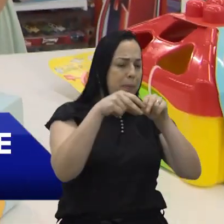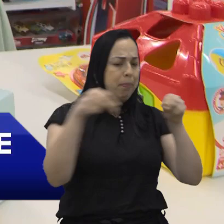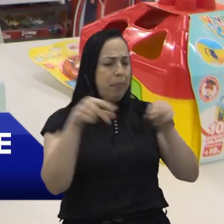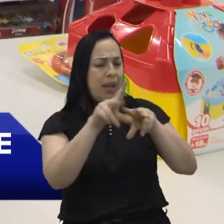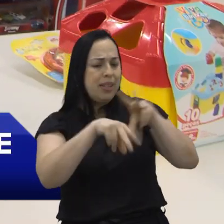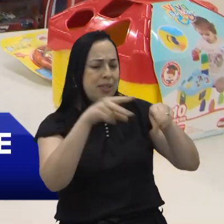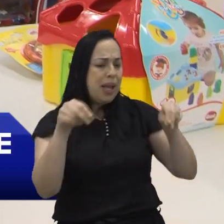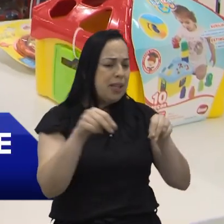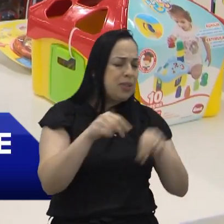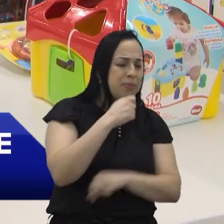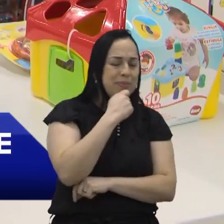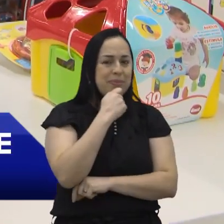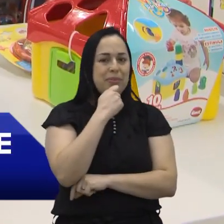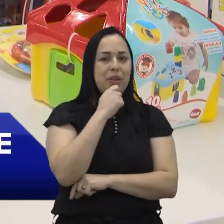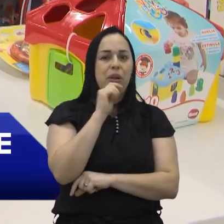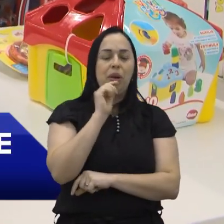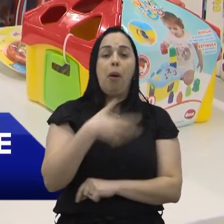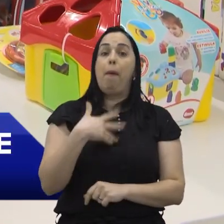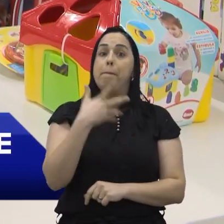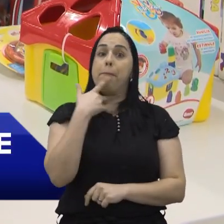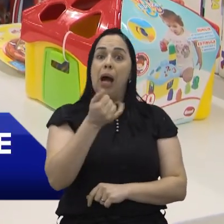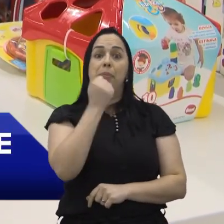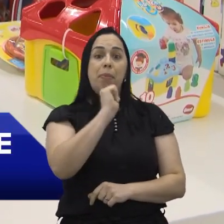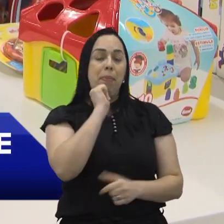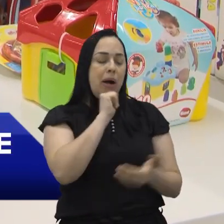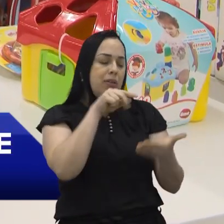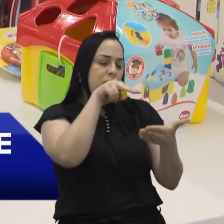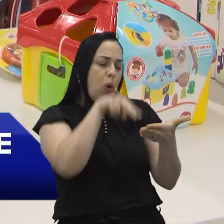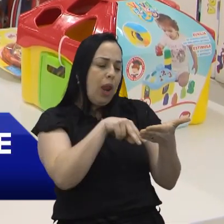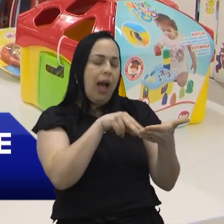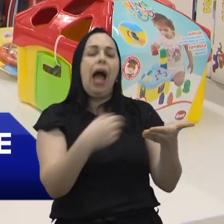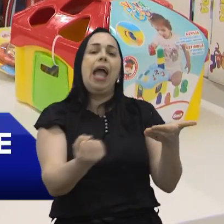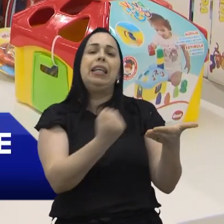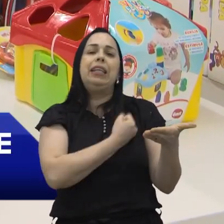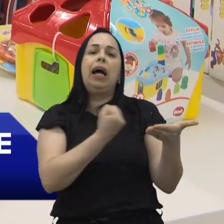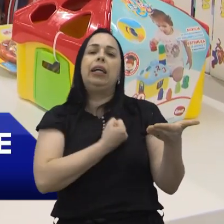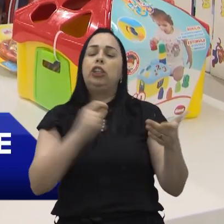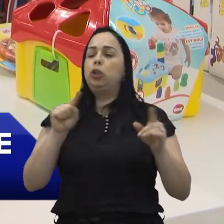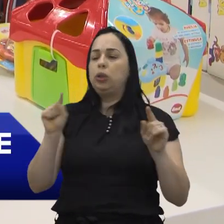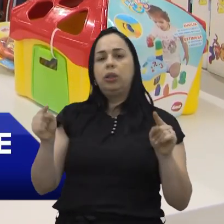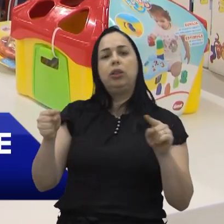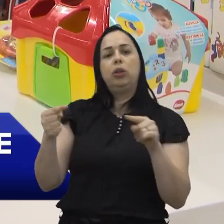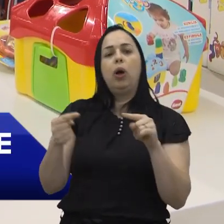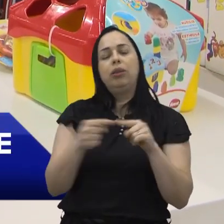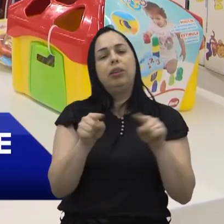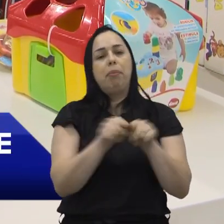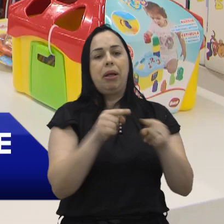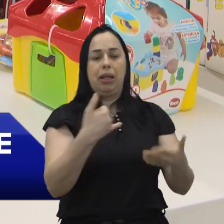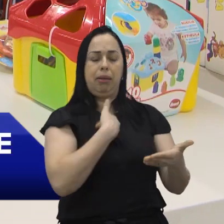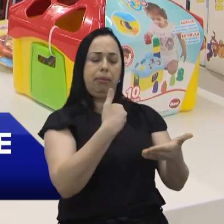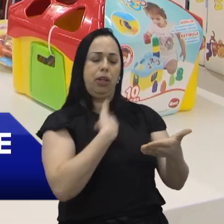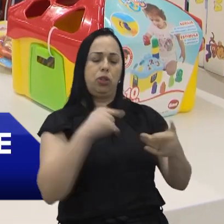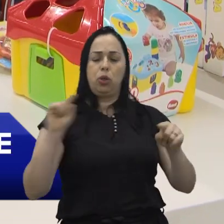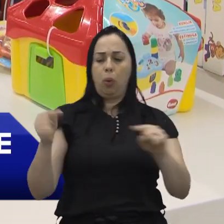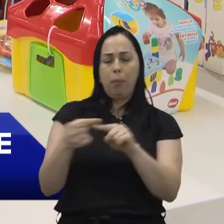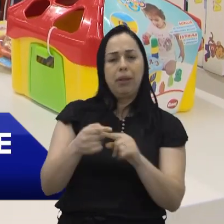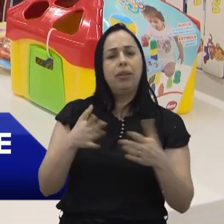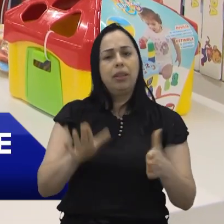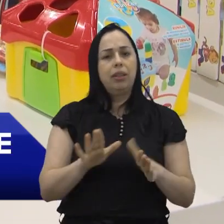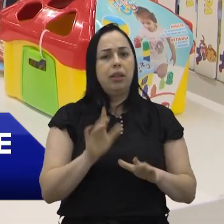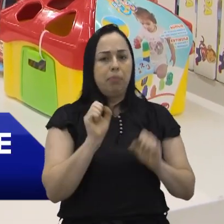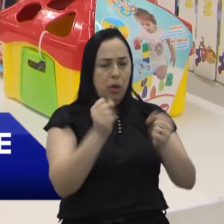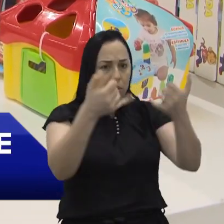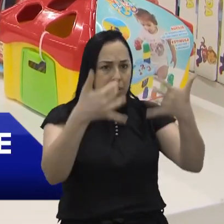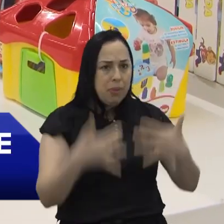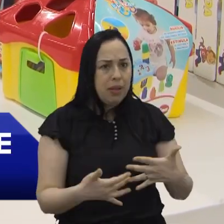né? O adequado é os pais olharem também a classificação desses tipos de brinquedos. Então, aqui a gente separou algumas sugestões.